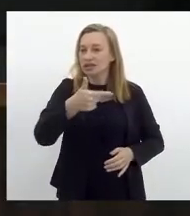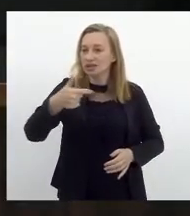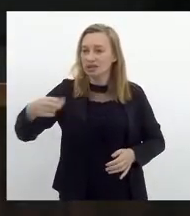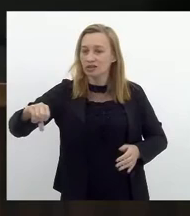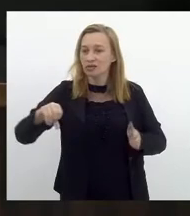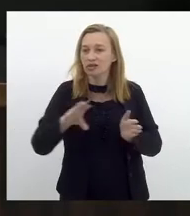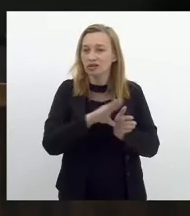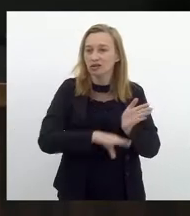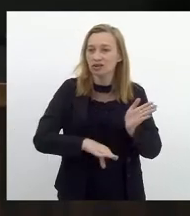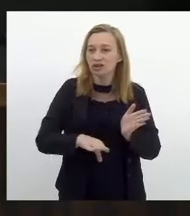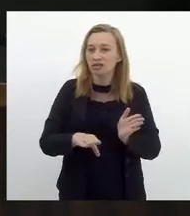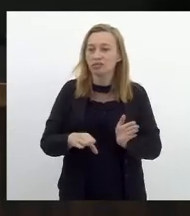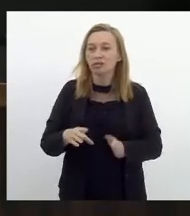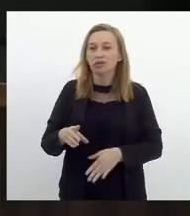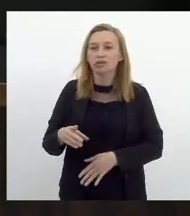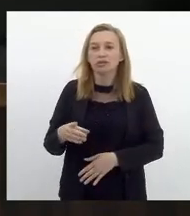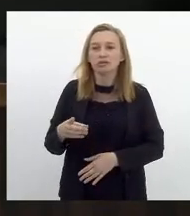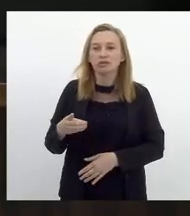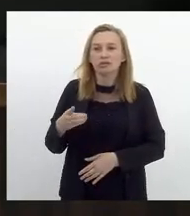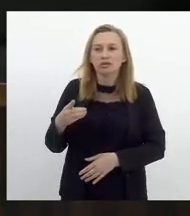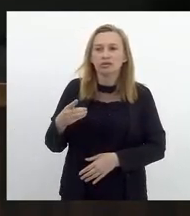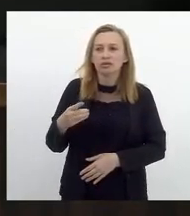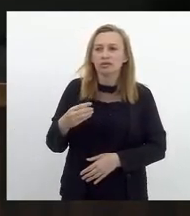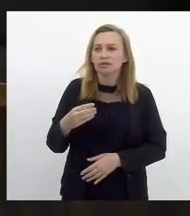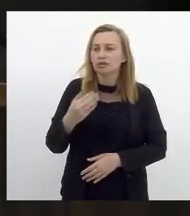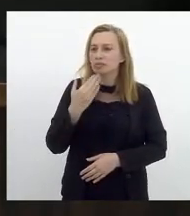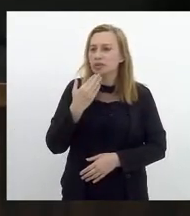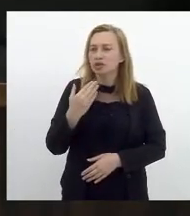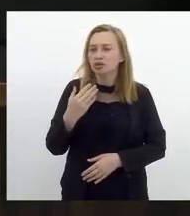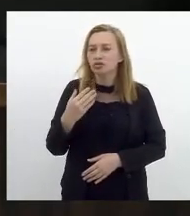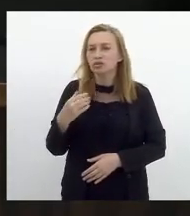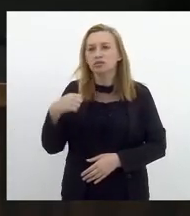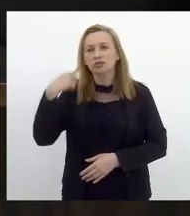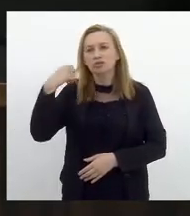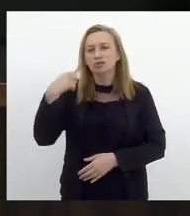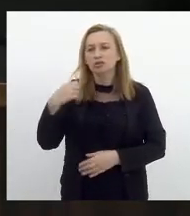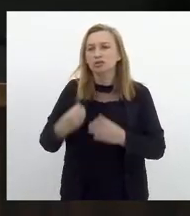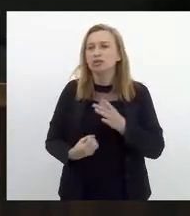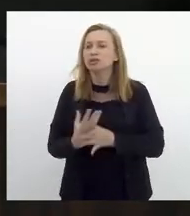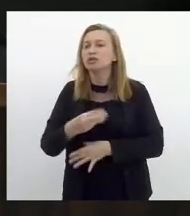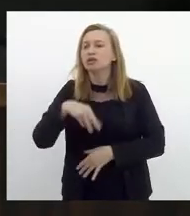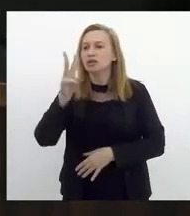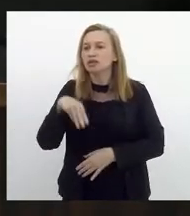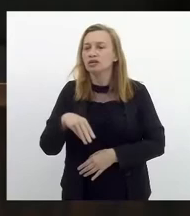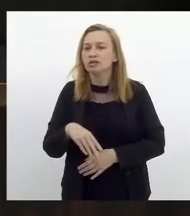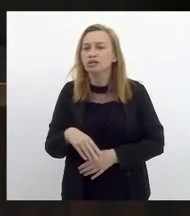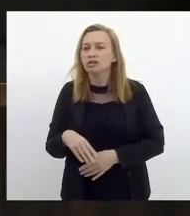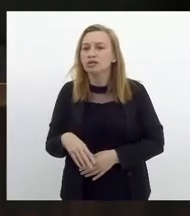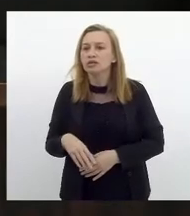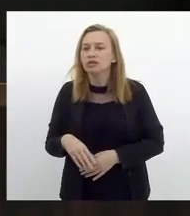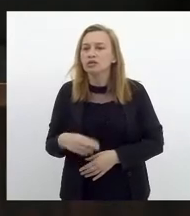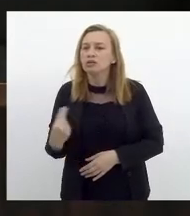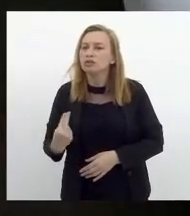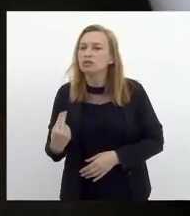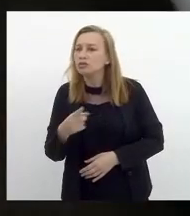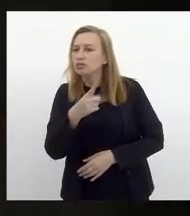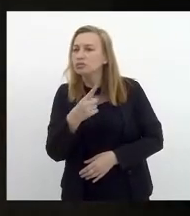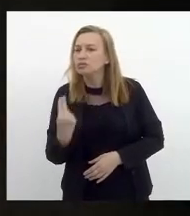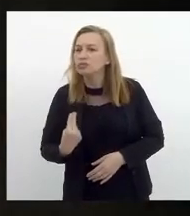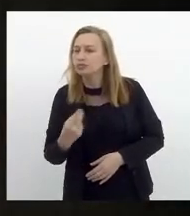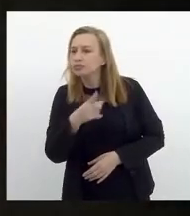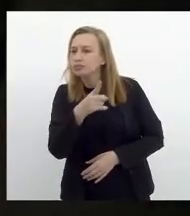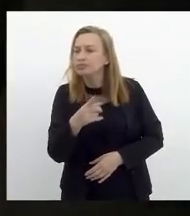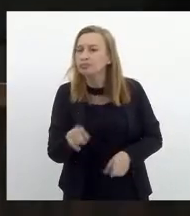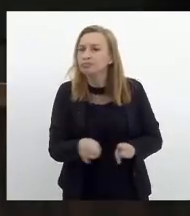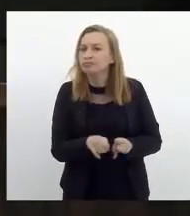de pauta. Eu gostaria de ser coautor. Só um minutinho, deputado. A pedido do autor. Pois não, deputado Eurico. Ser coautor, ele abriu coautoria.